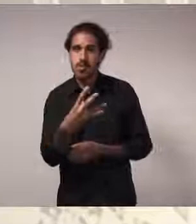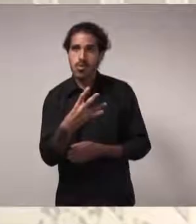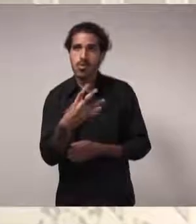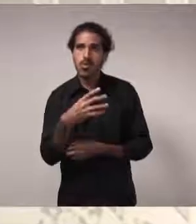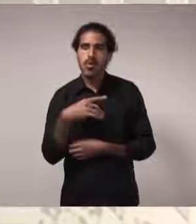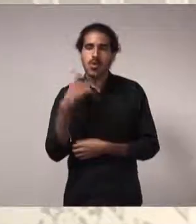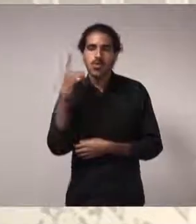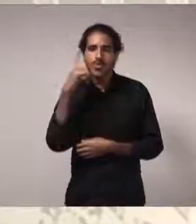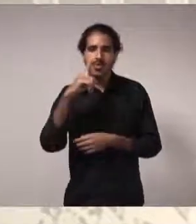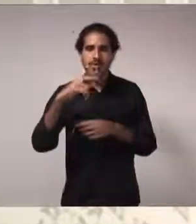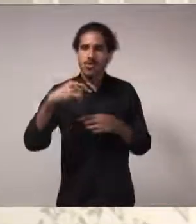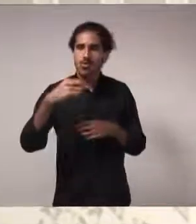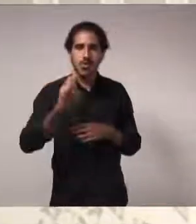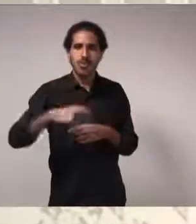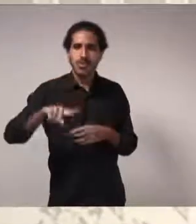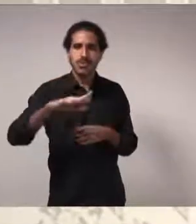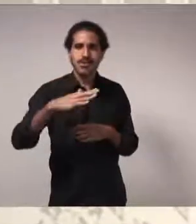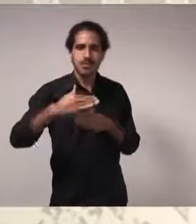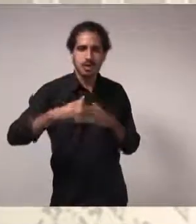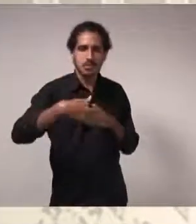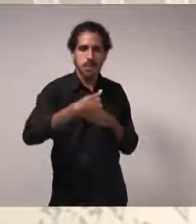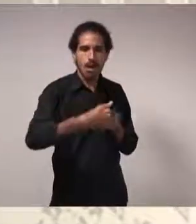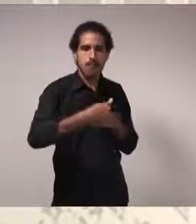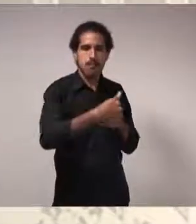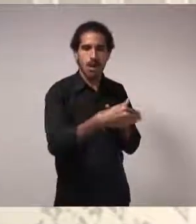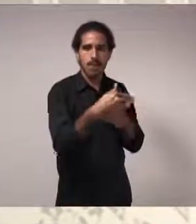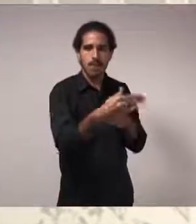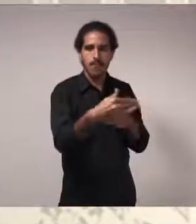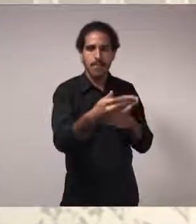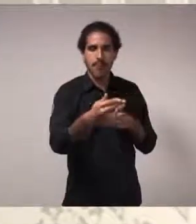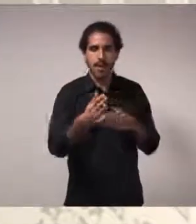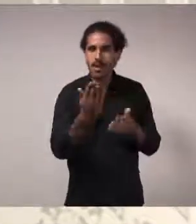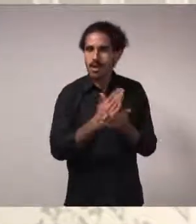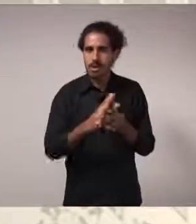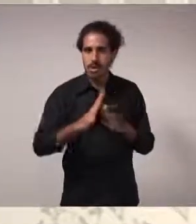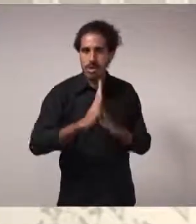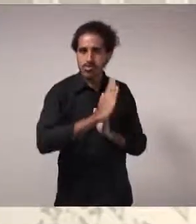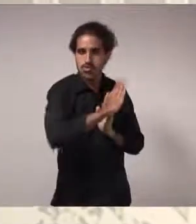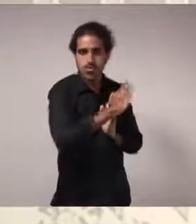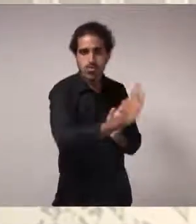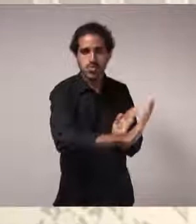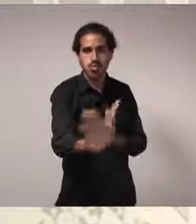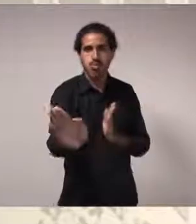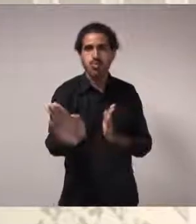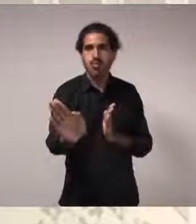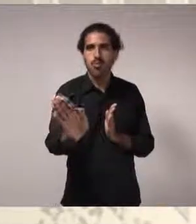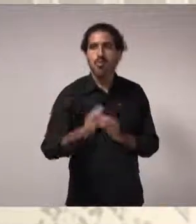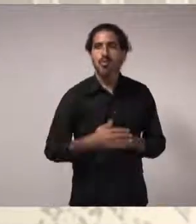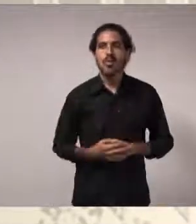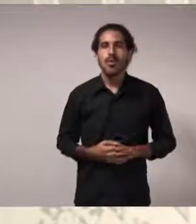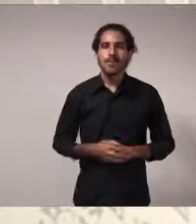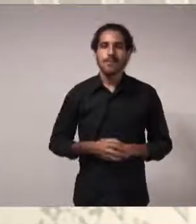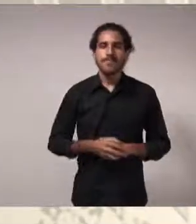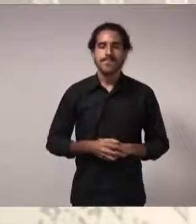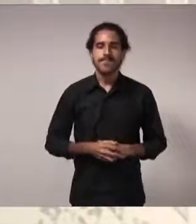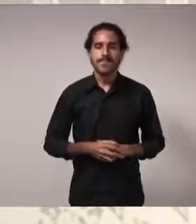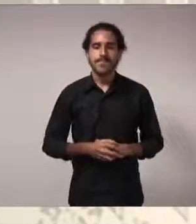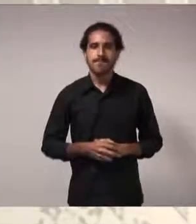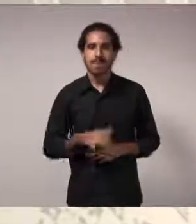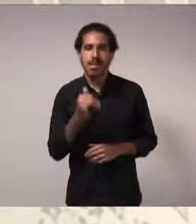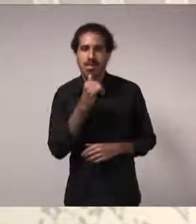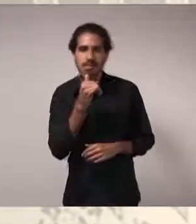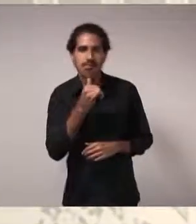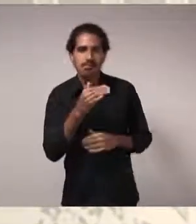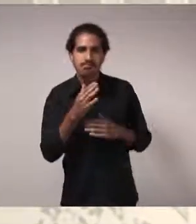você elimina toda essa cadeia aí para poder gerar a corrente contínua, né? Com